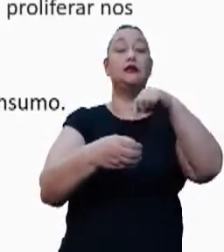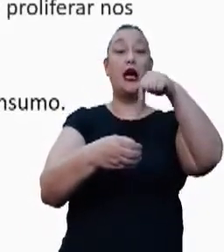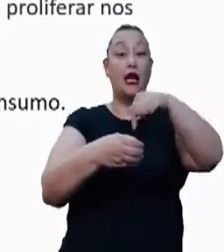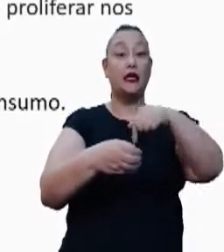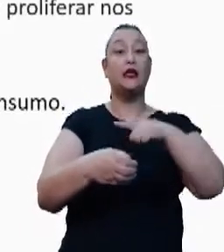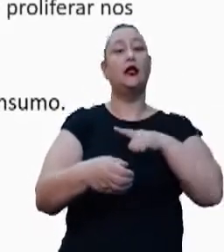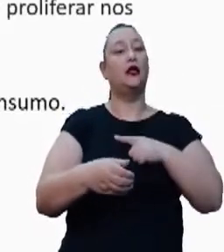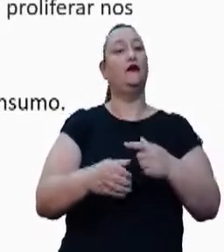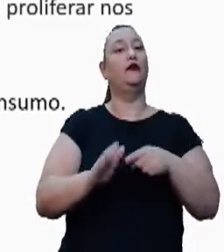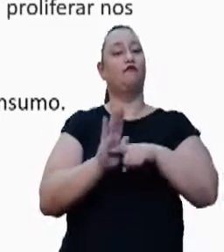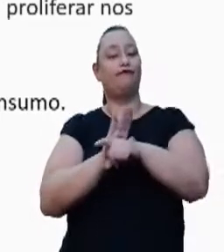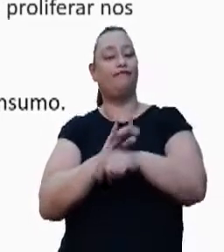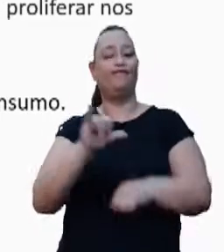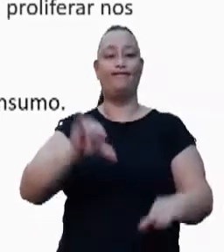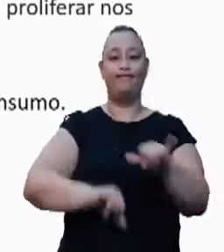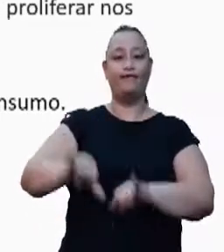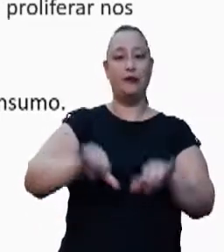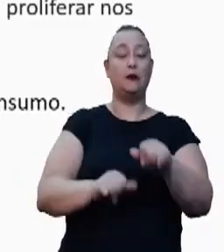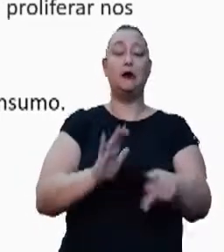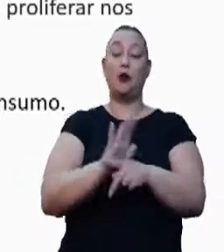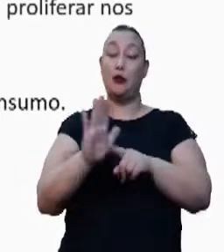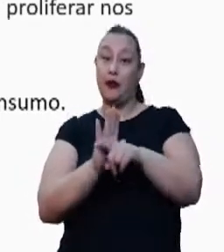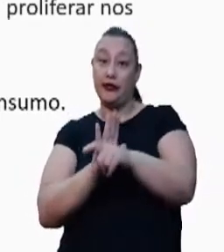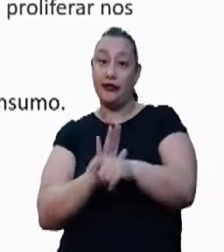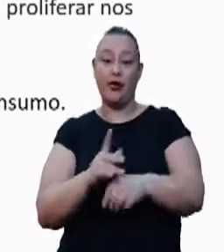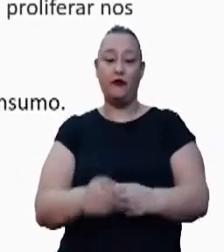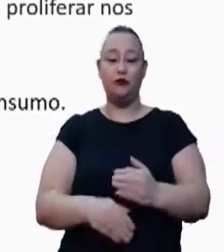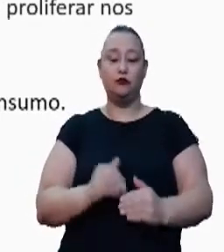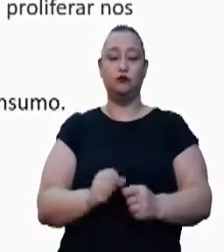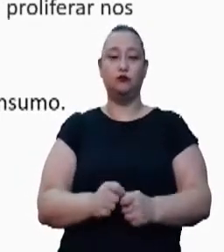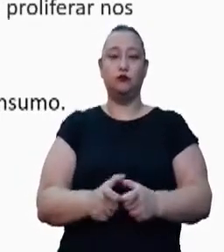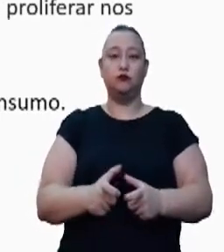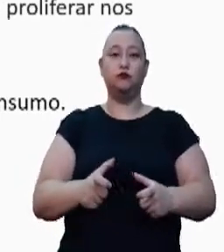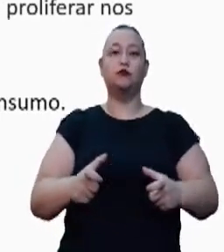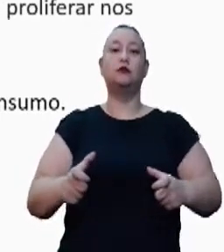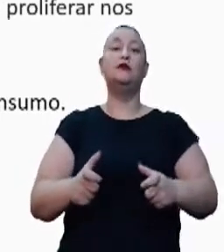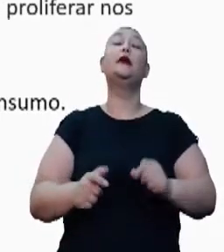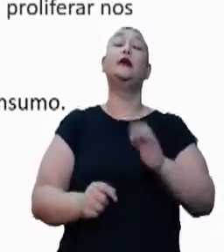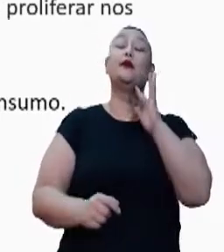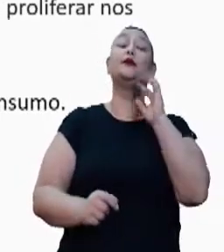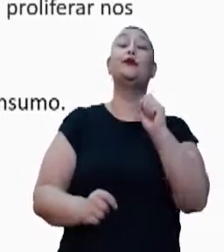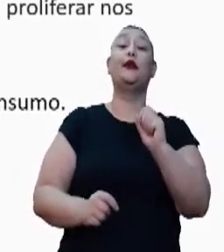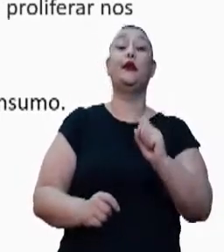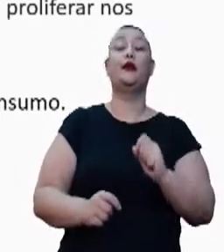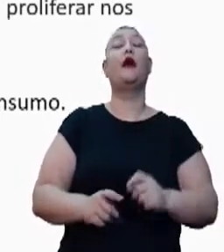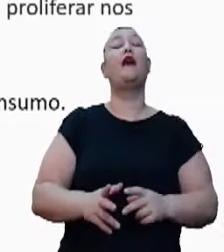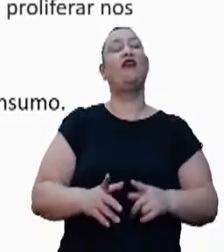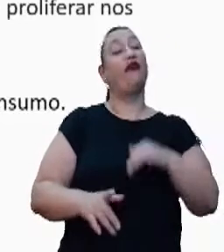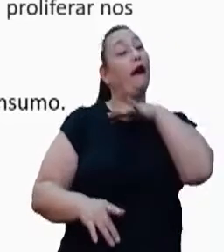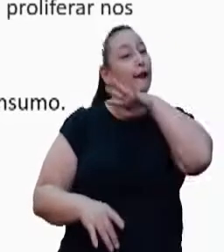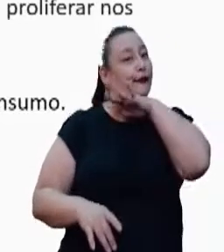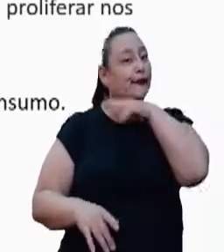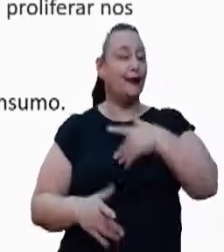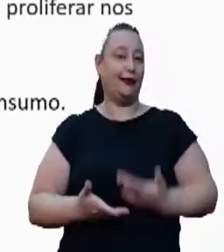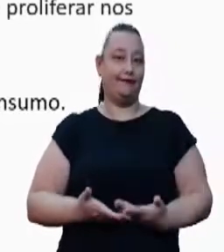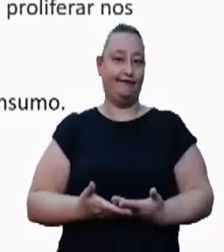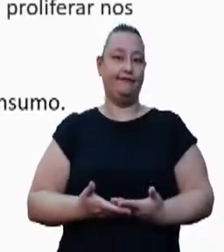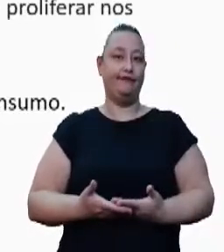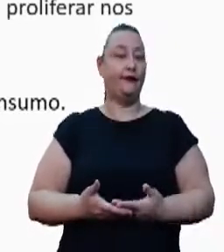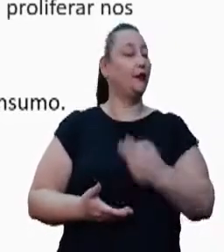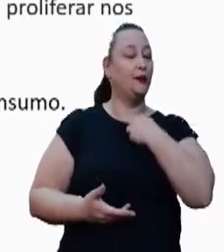alguma reação química que não é adequada, que não era para correr. Então, aquele alimento não fica mais adequado